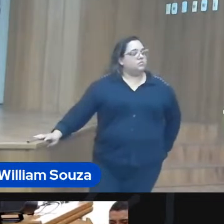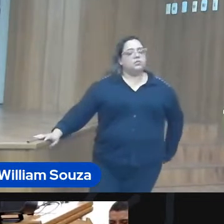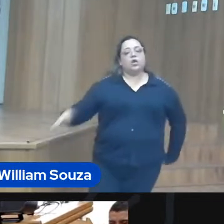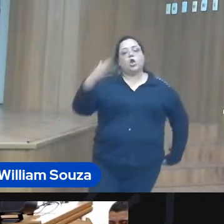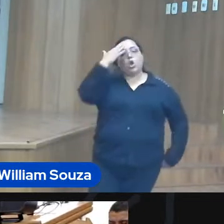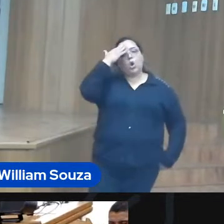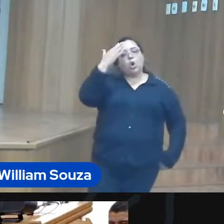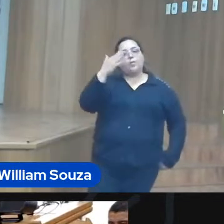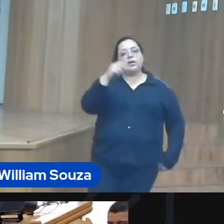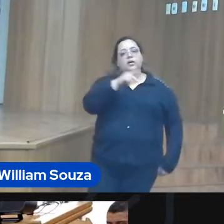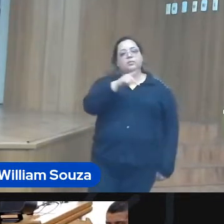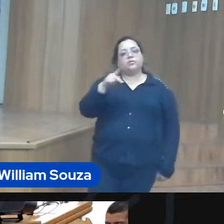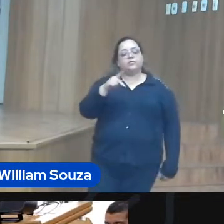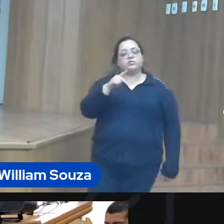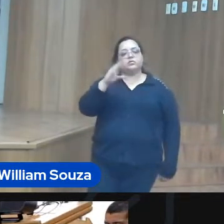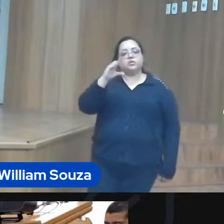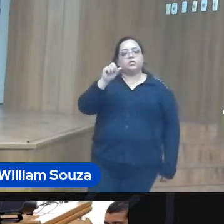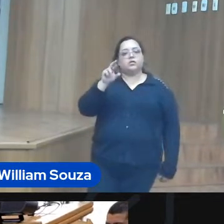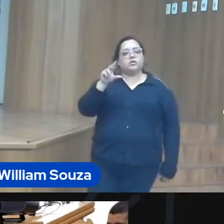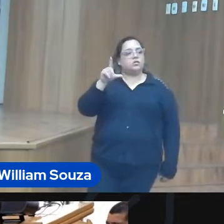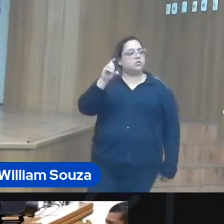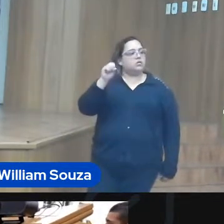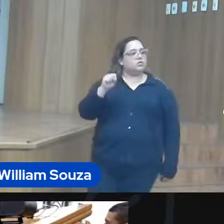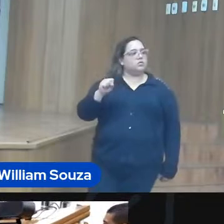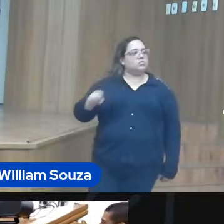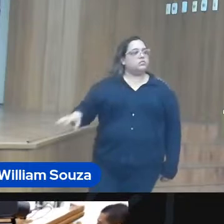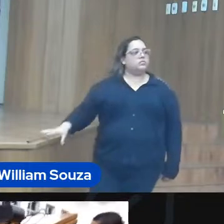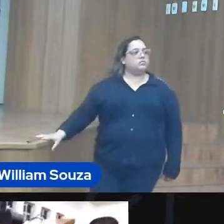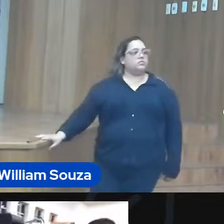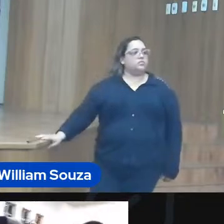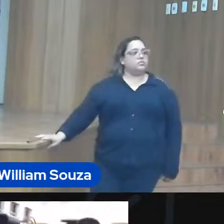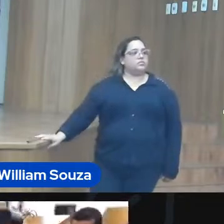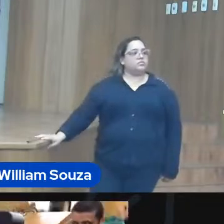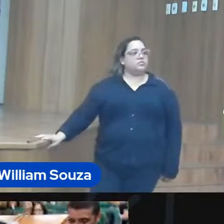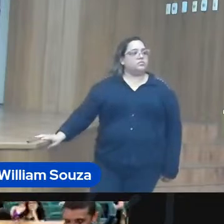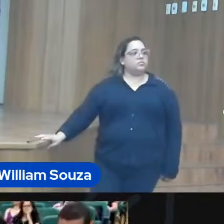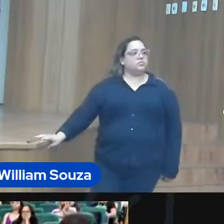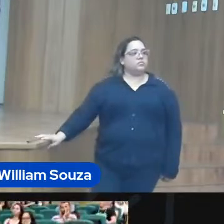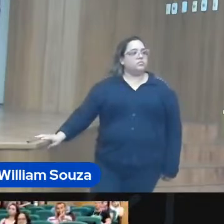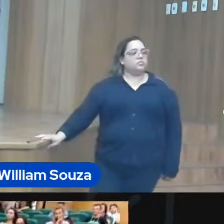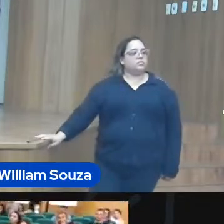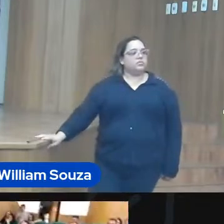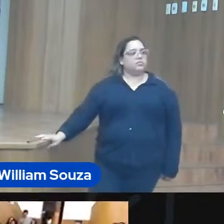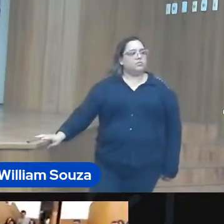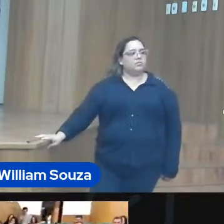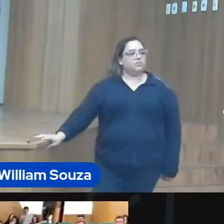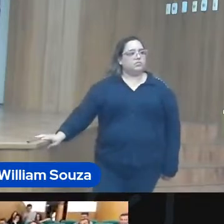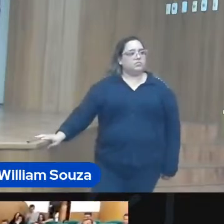Obrigada, professor Carlos. Agora eu passo a palavra aqui para a professora Kícia, para